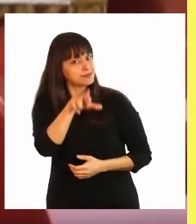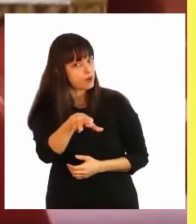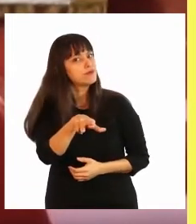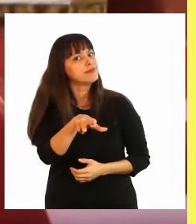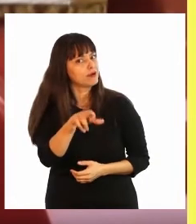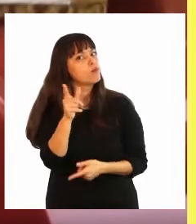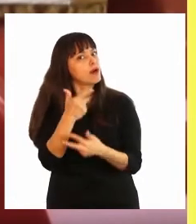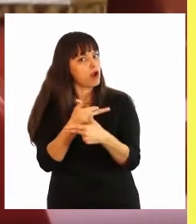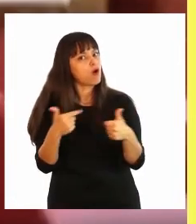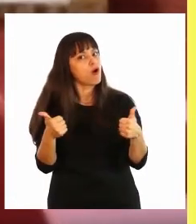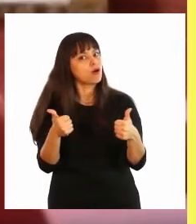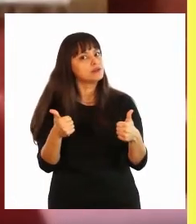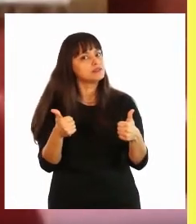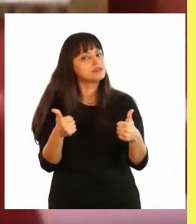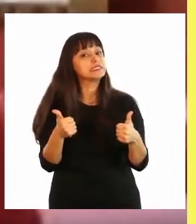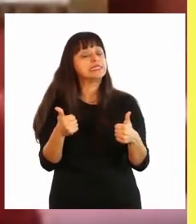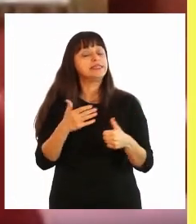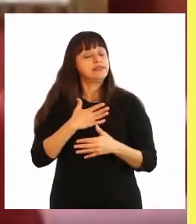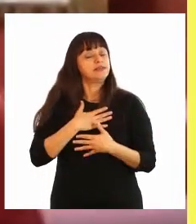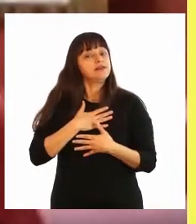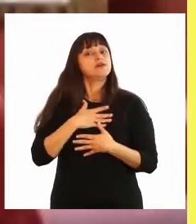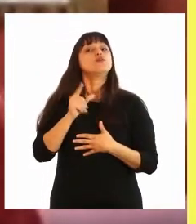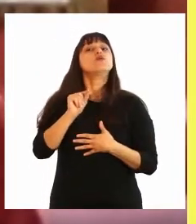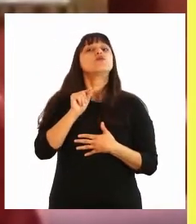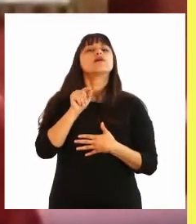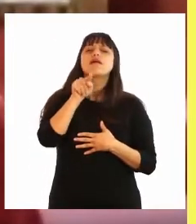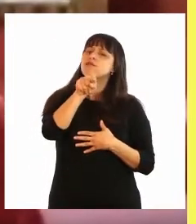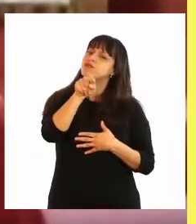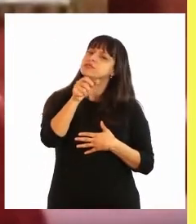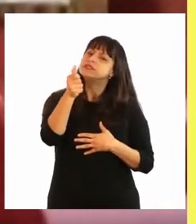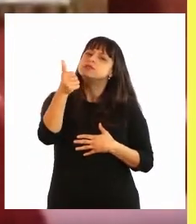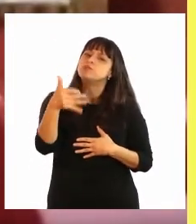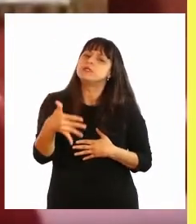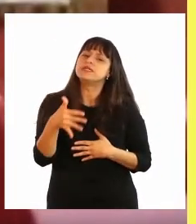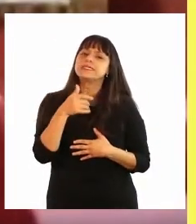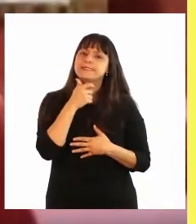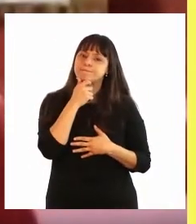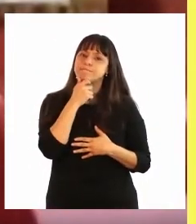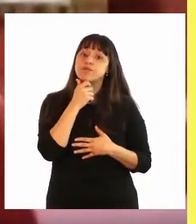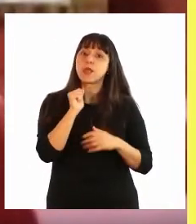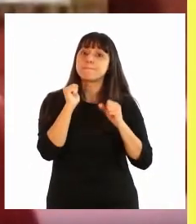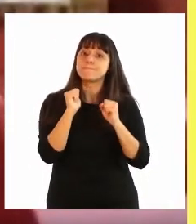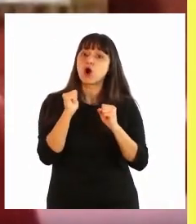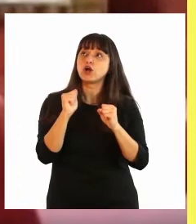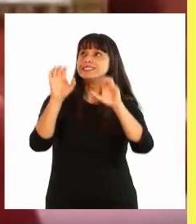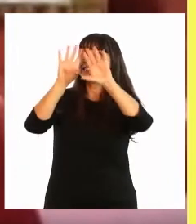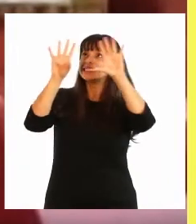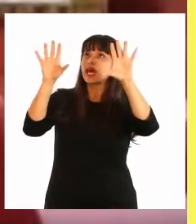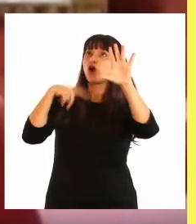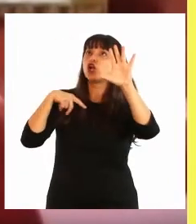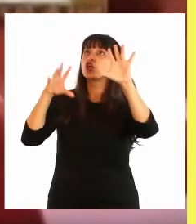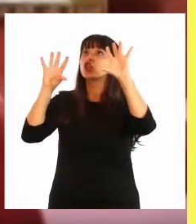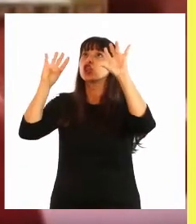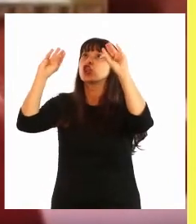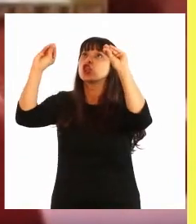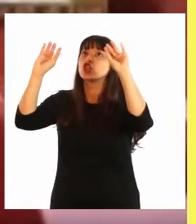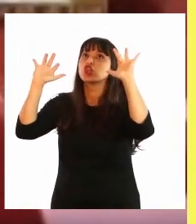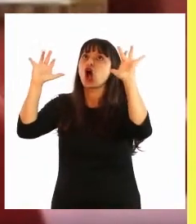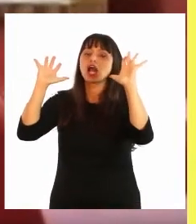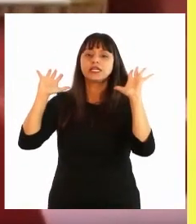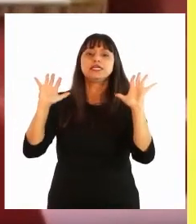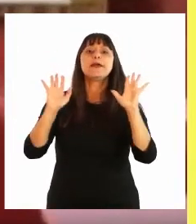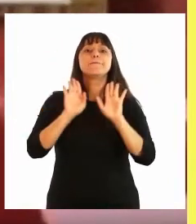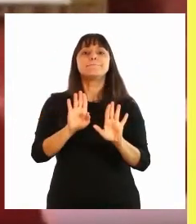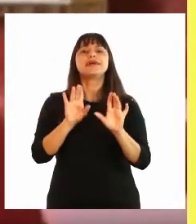que realmente, para mim, eu acho muito incrível quando você diz isso, de poder tocar um pedacinho do céu, mas na